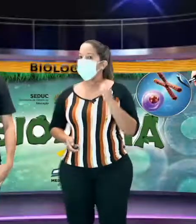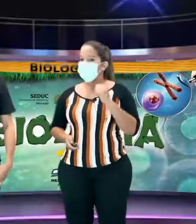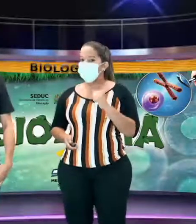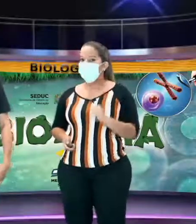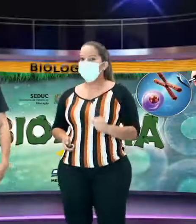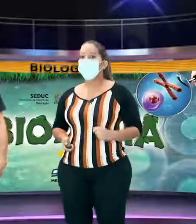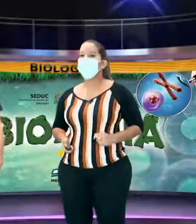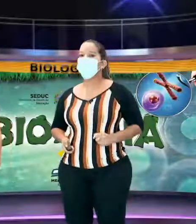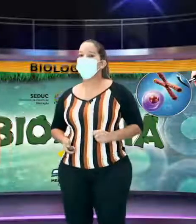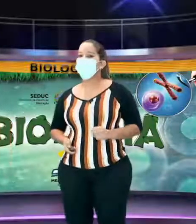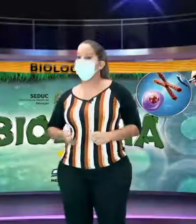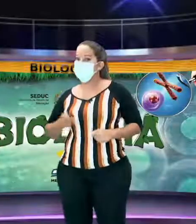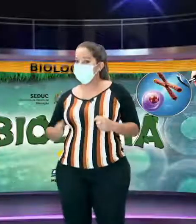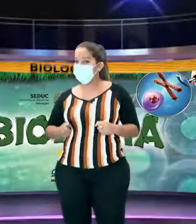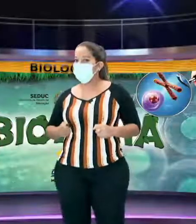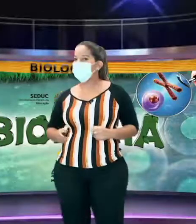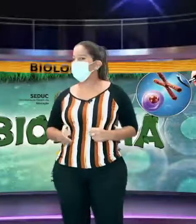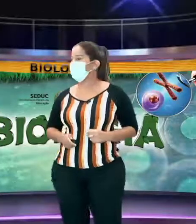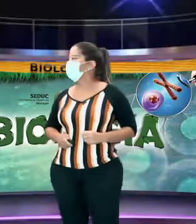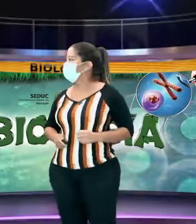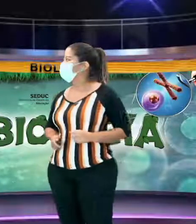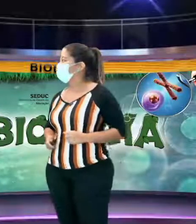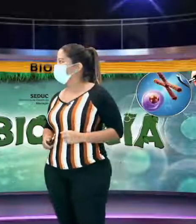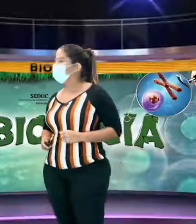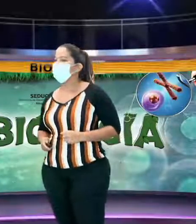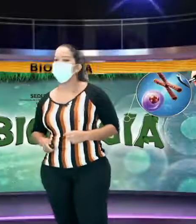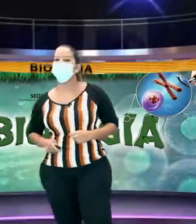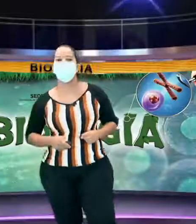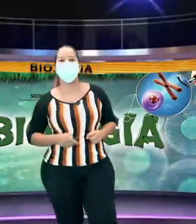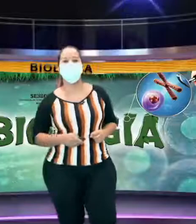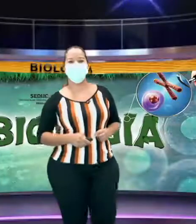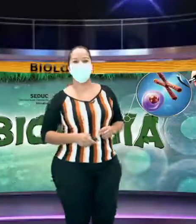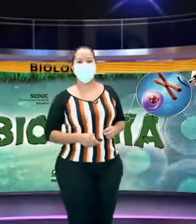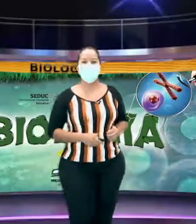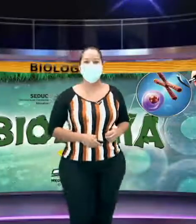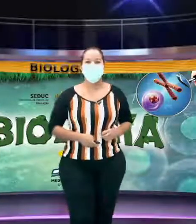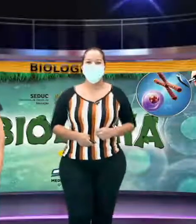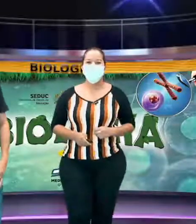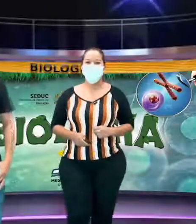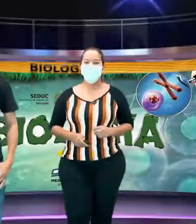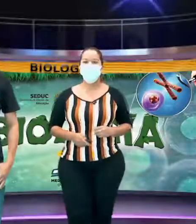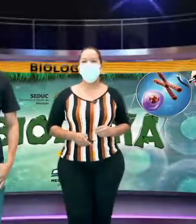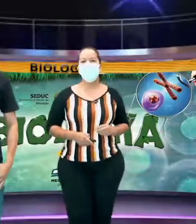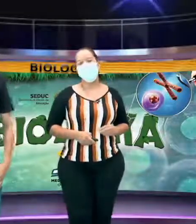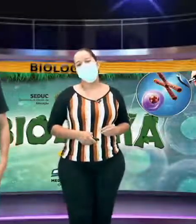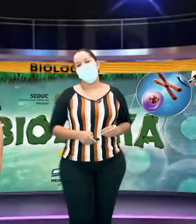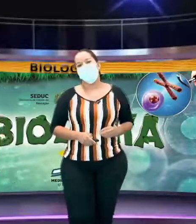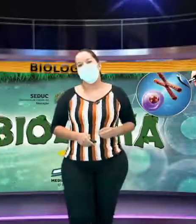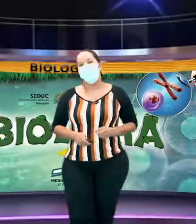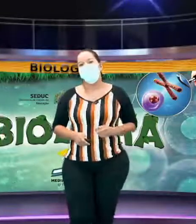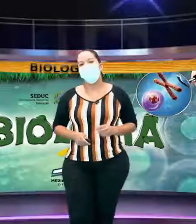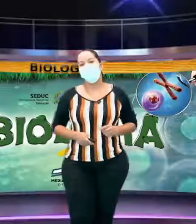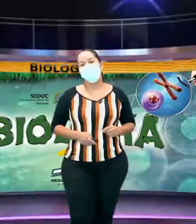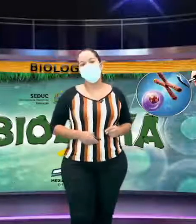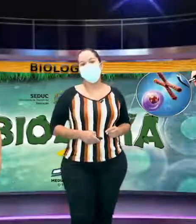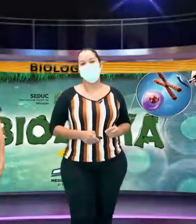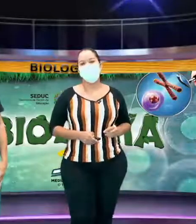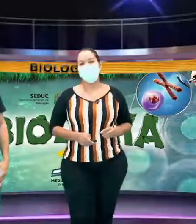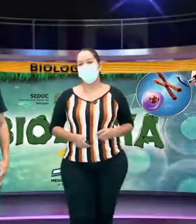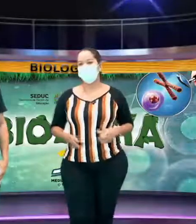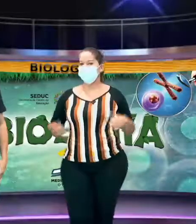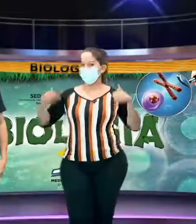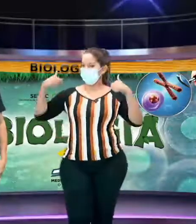e vambora começar, que o negócio aqui é tenso, né, professor? E diga-se de passagem que está iniciando hoje aqui com vocês